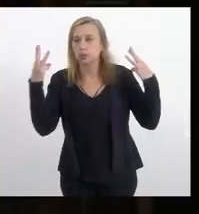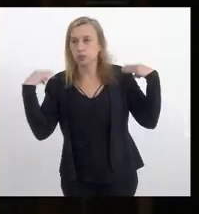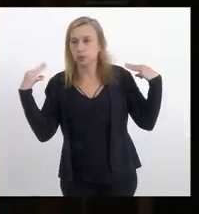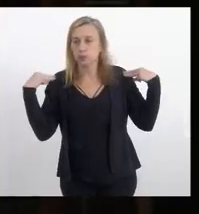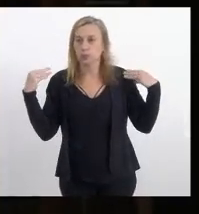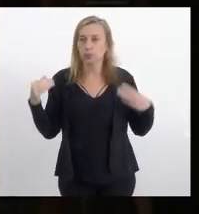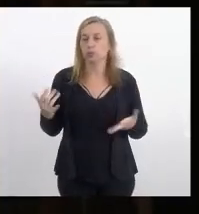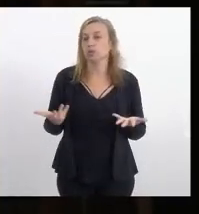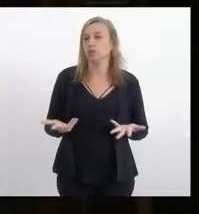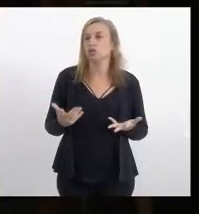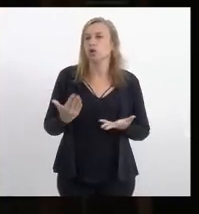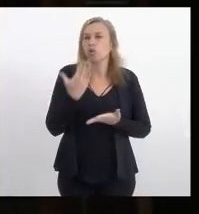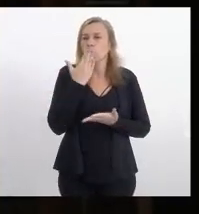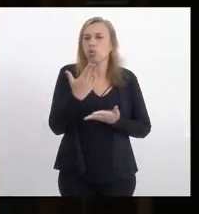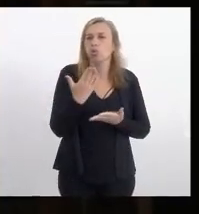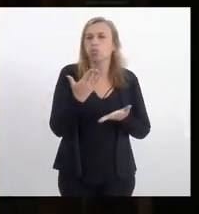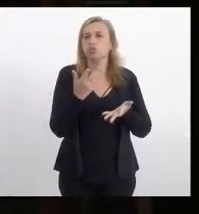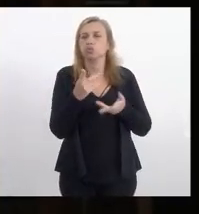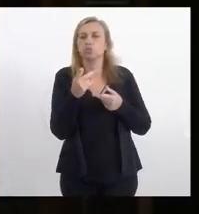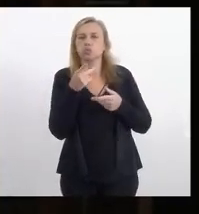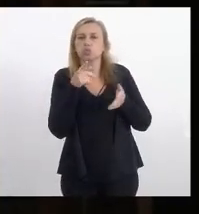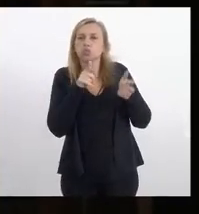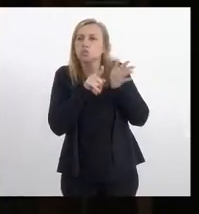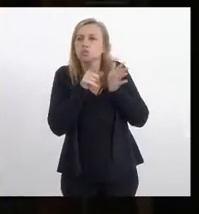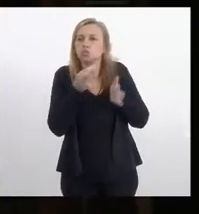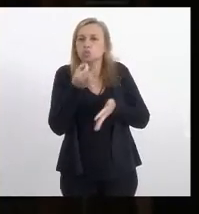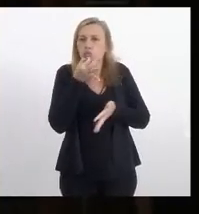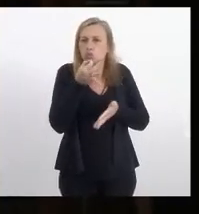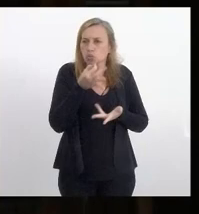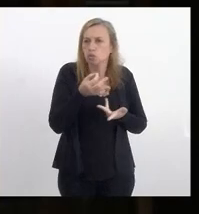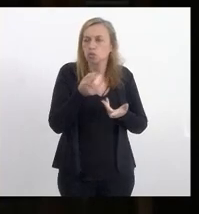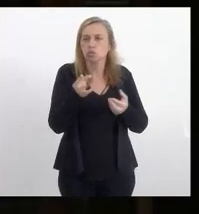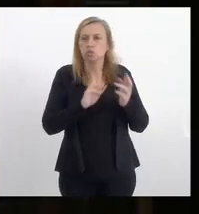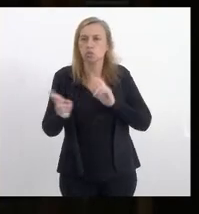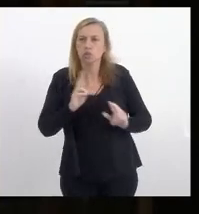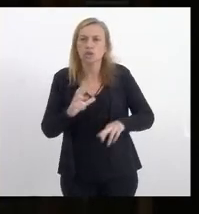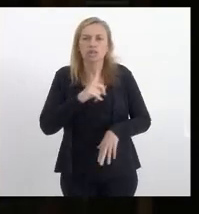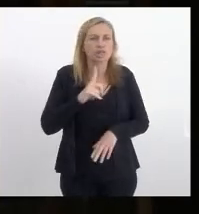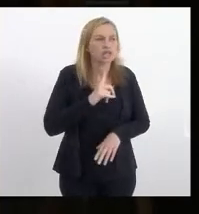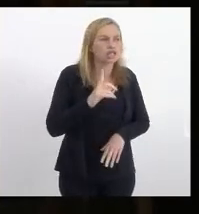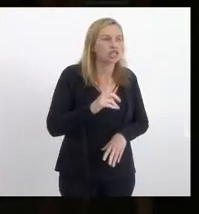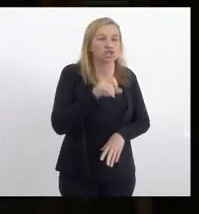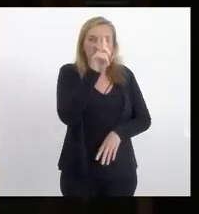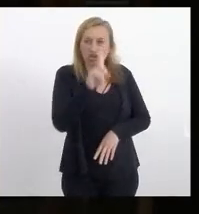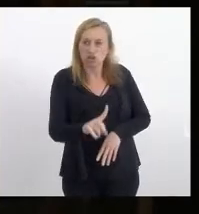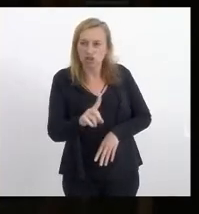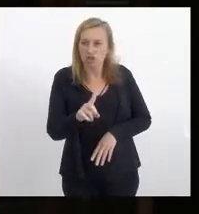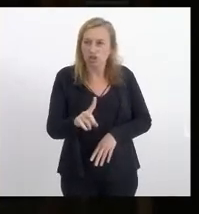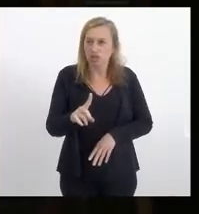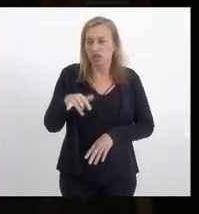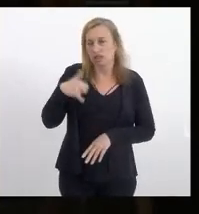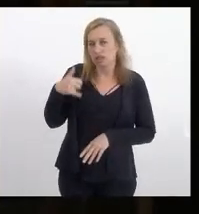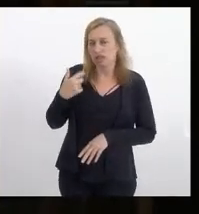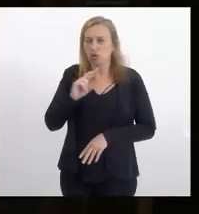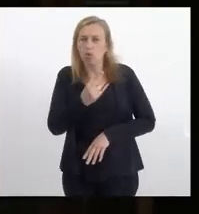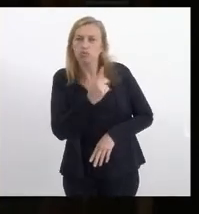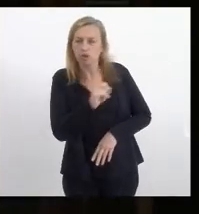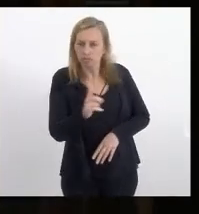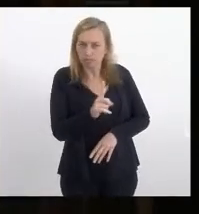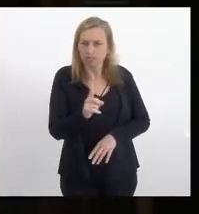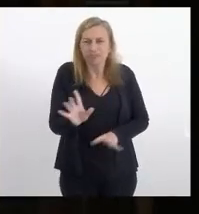qualquer tipo de questionamento com relação às Elas têm direito à paridade ou se não tem direito à paridade